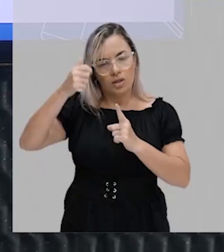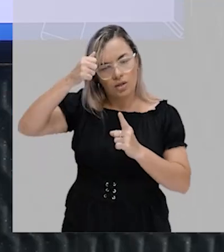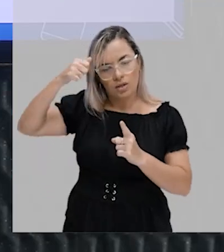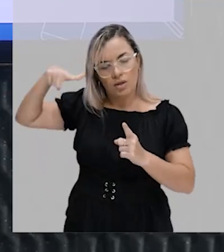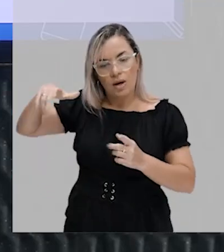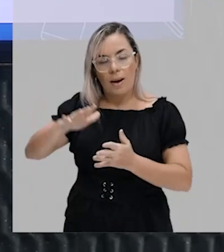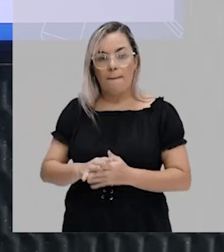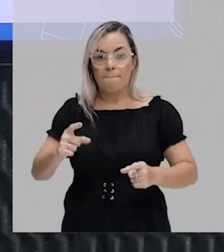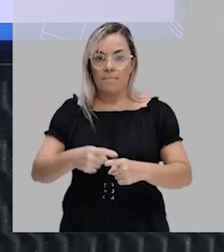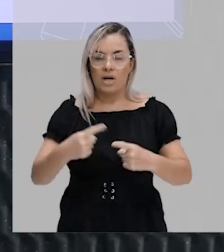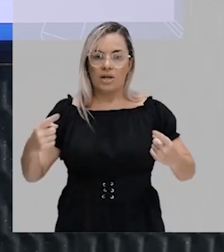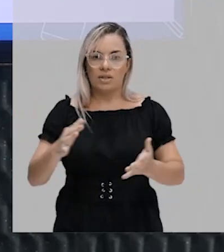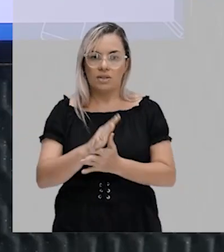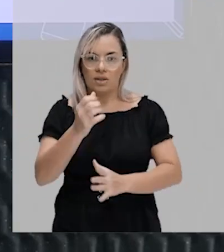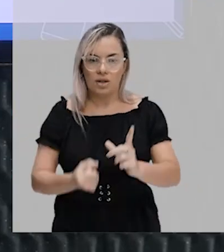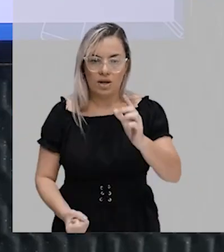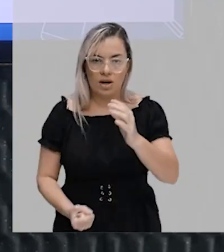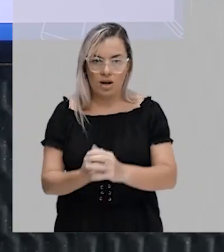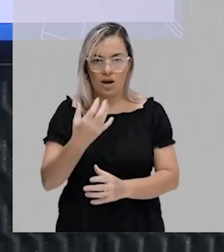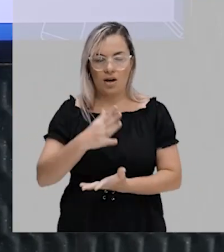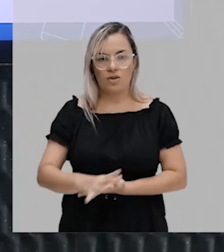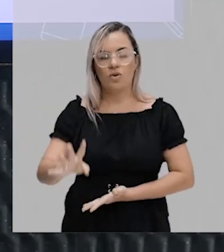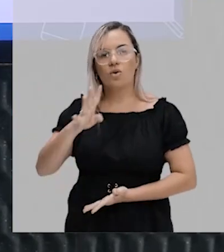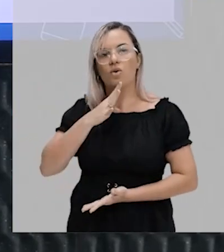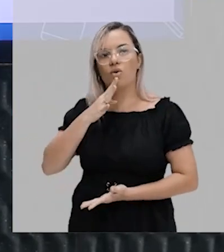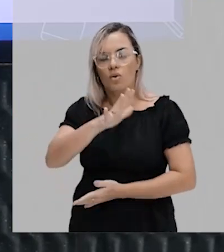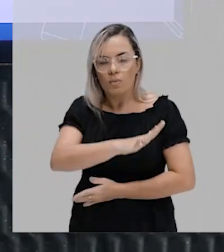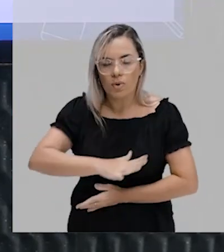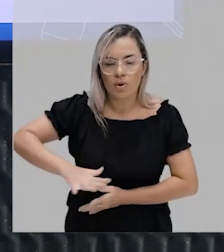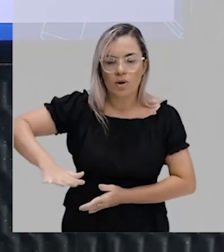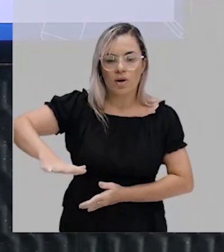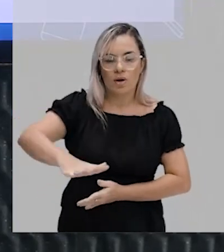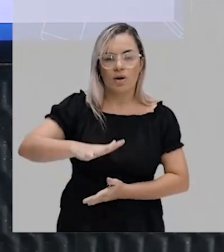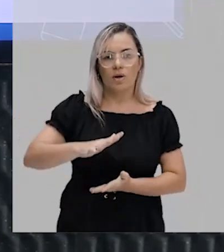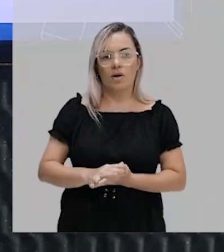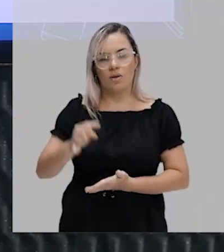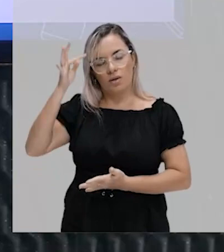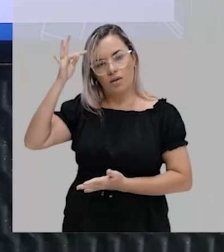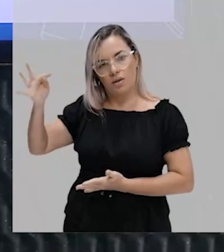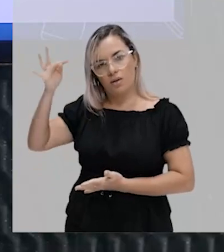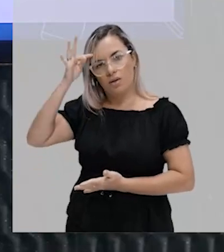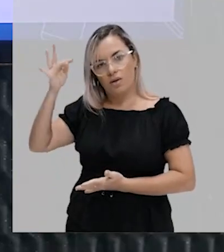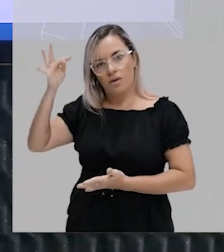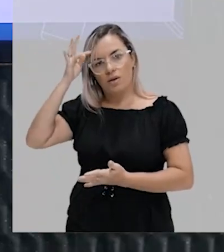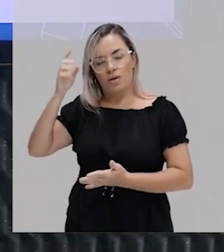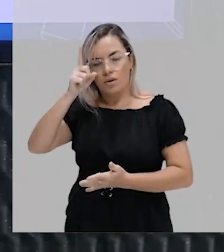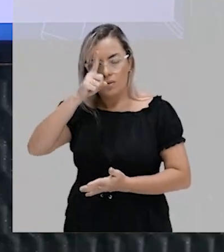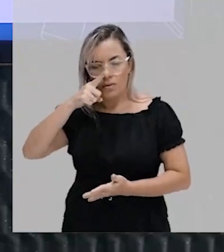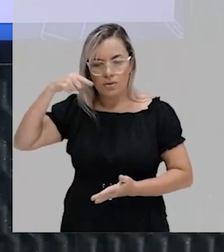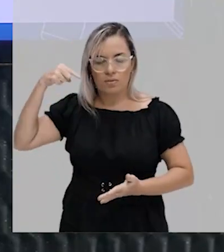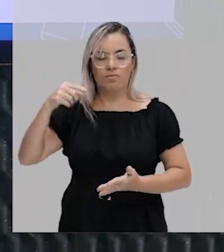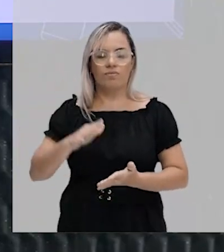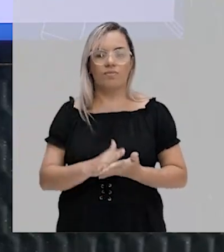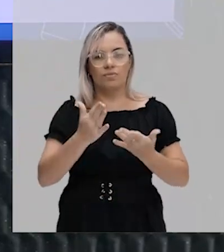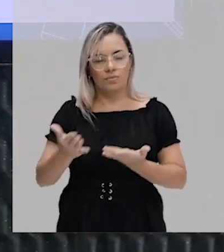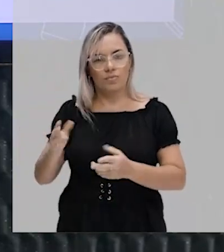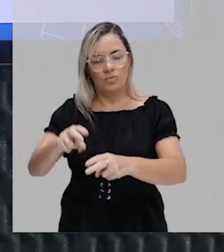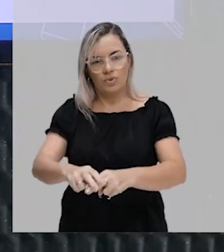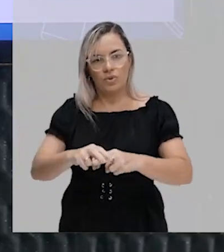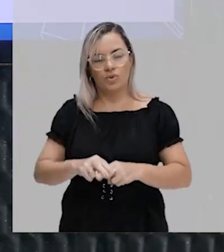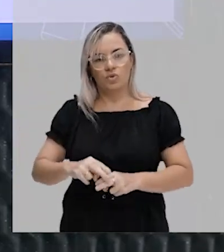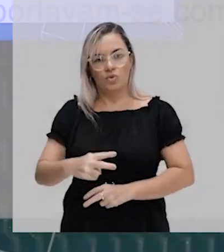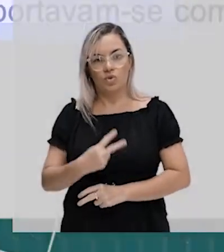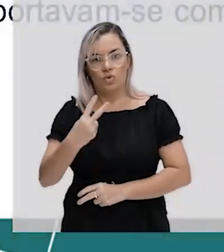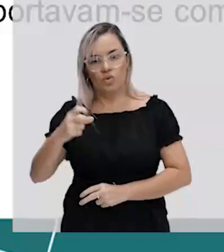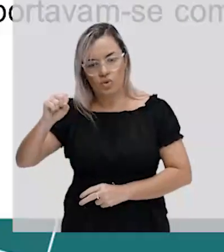científica do conhecimento, é o Émile Durkheim. Okay? Então eles dividem aí a paternidade da sociologia nesse sentido.